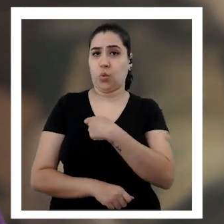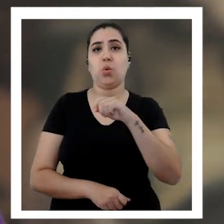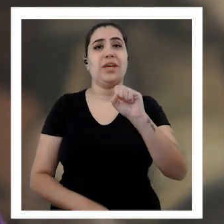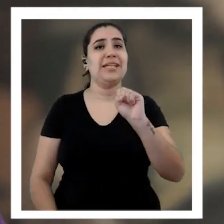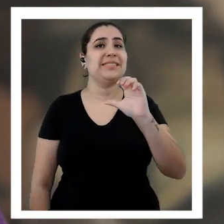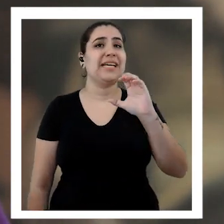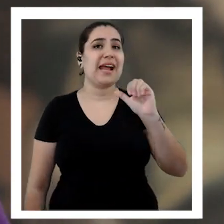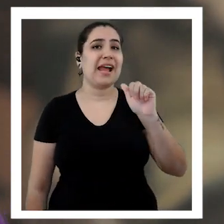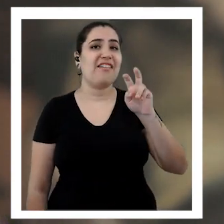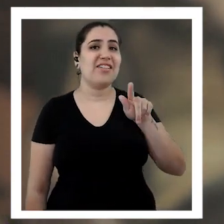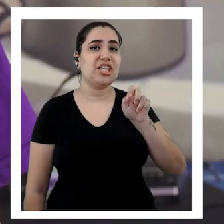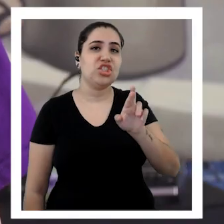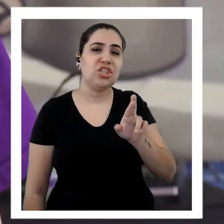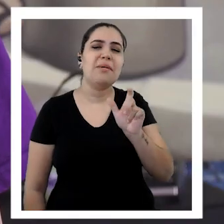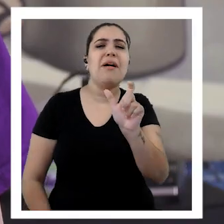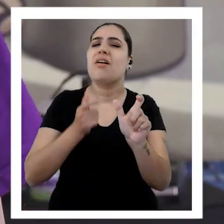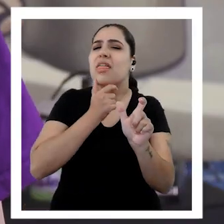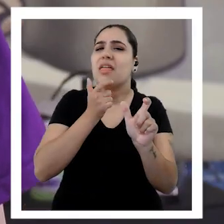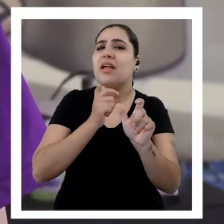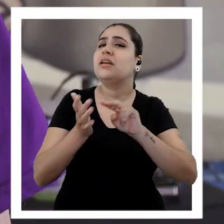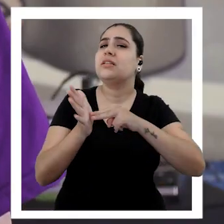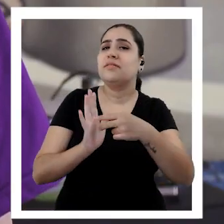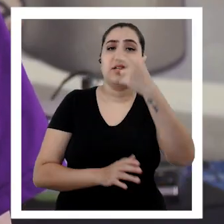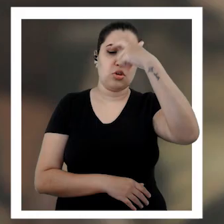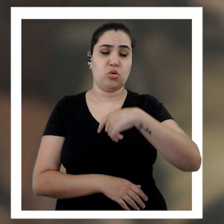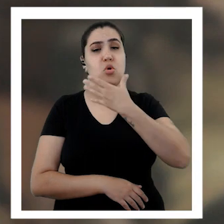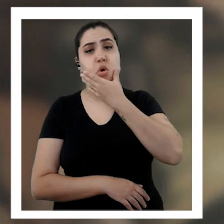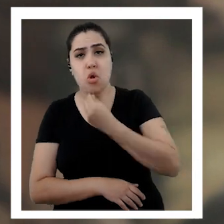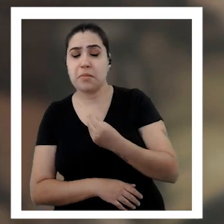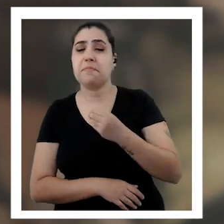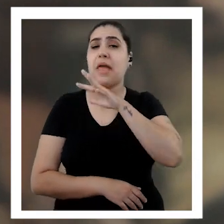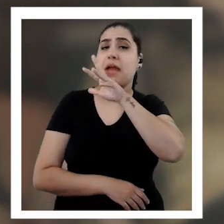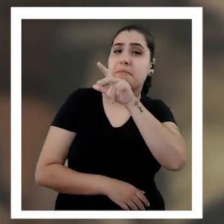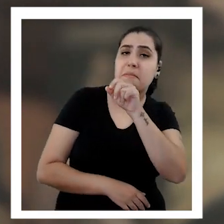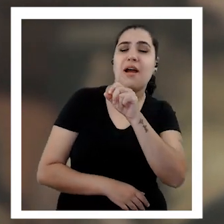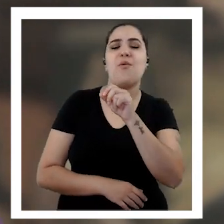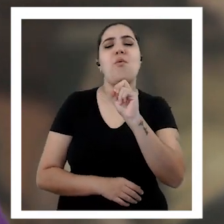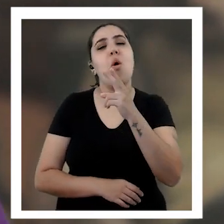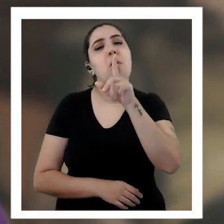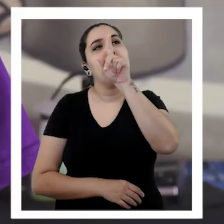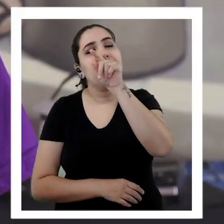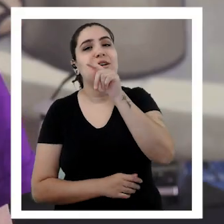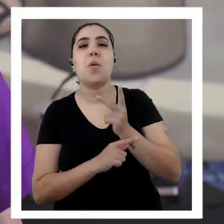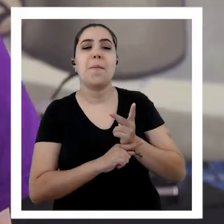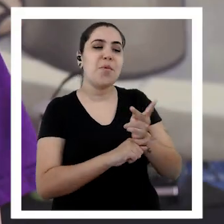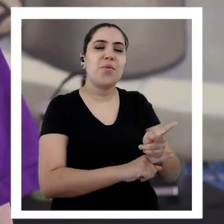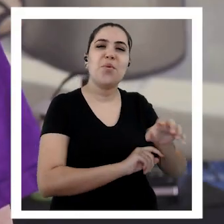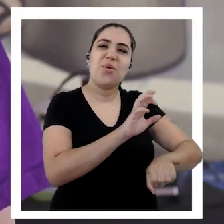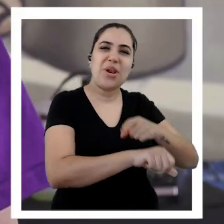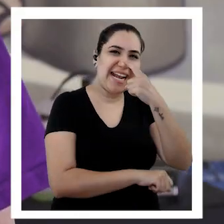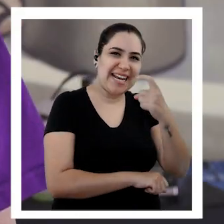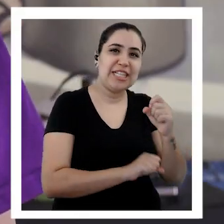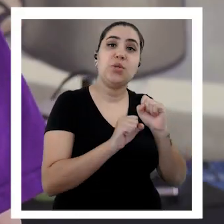eram chamadas de scavenger, palavra inglesa que quer dizer homem, animal ou pássaro que procuram